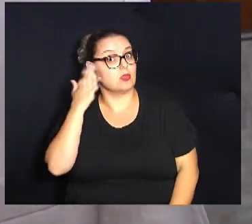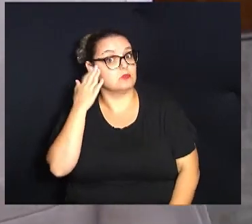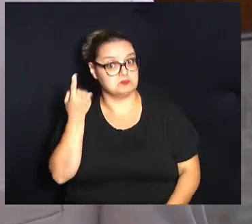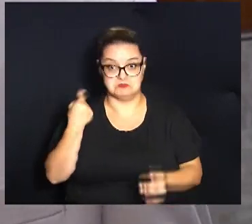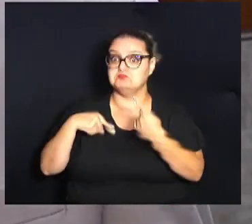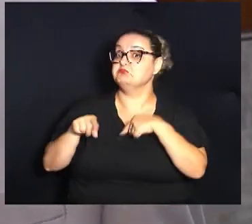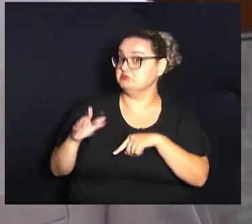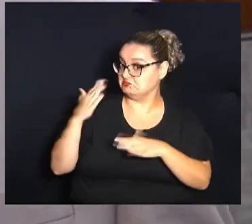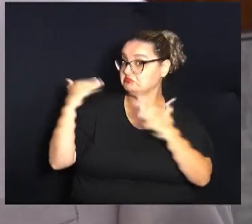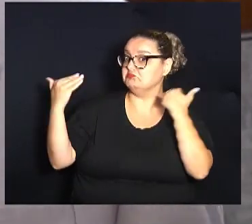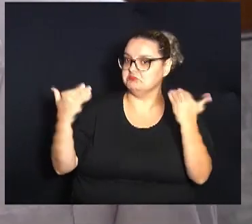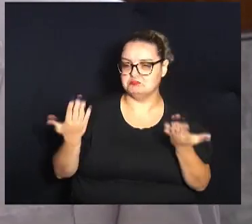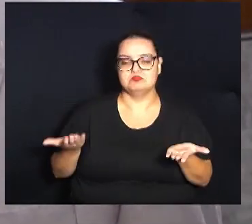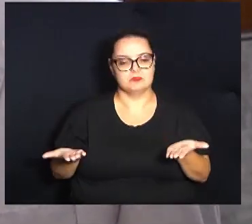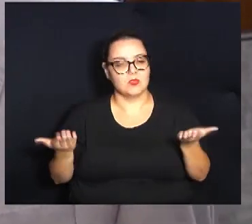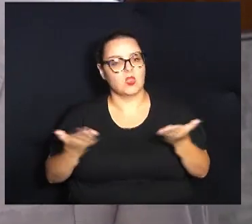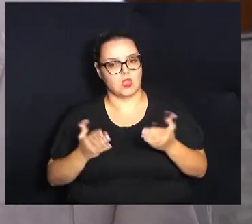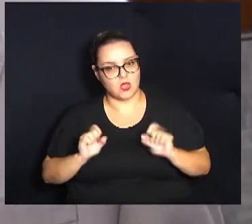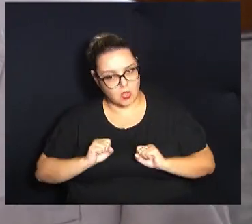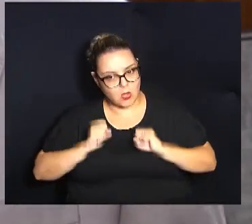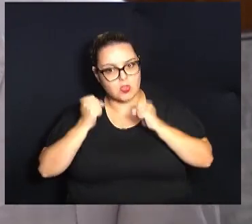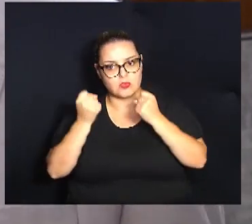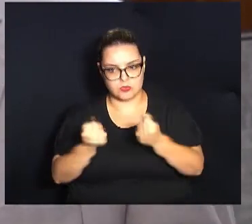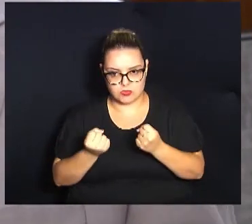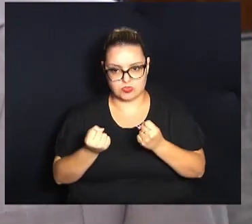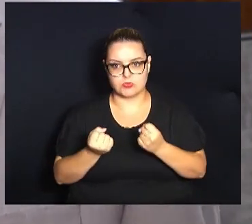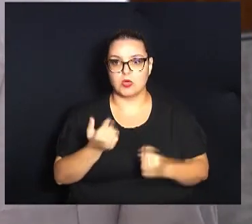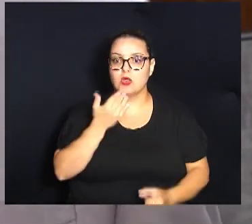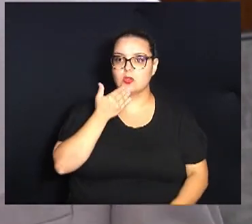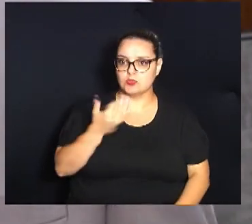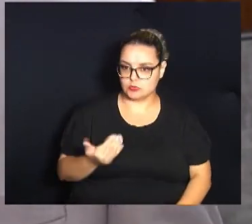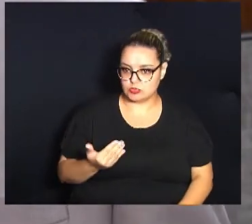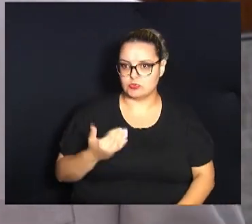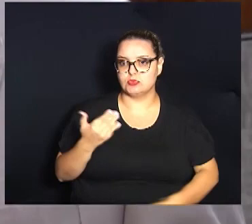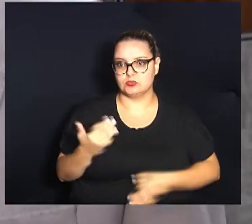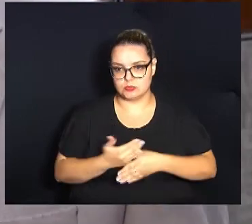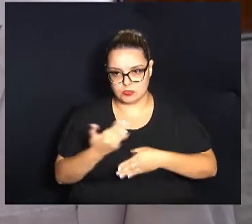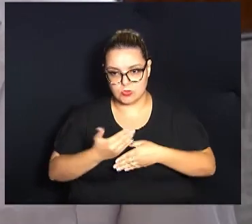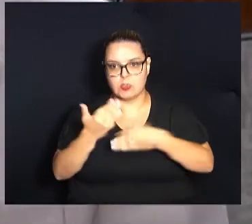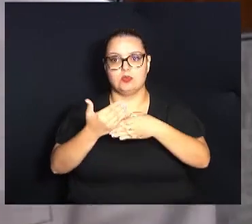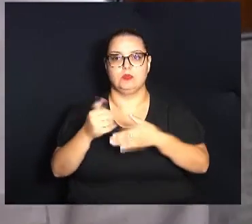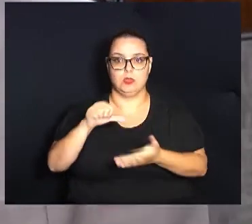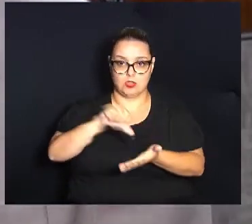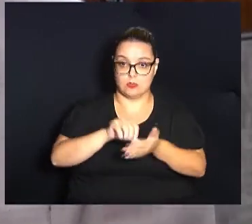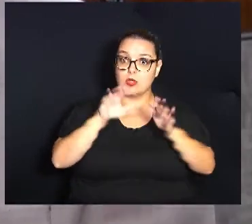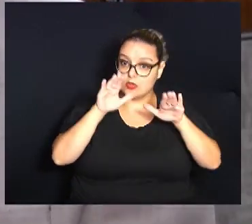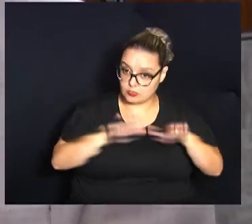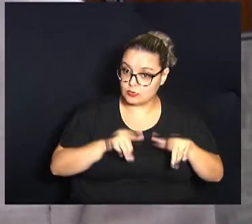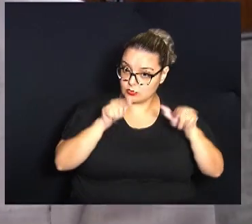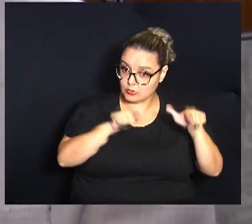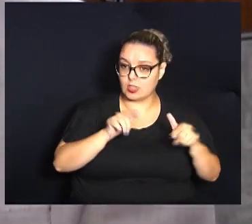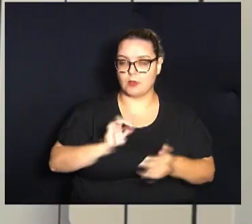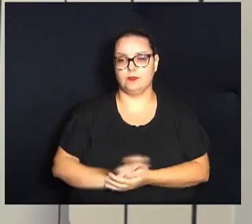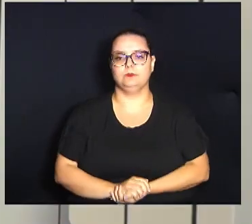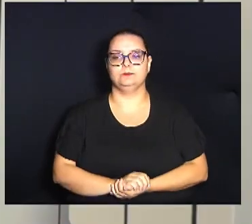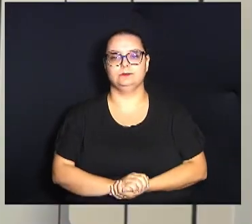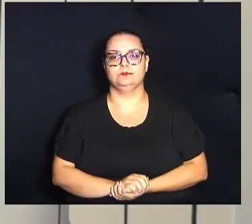sucesso. Então agora ele reforça o pedido da construção de uma unidade física lá no local.